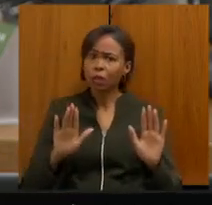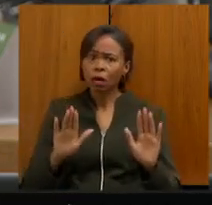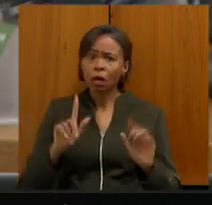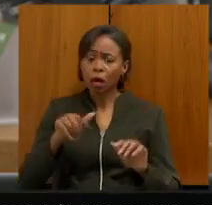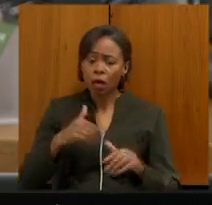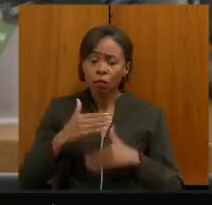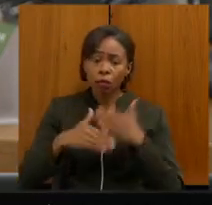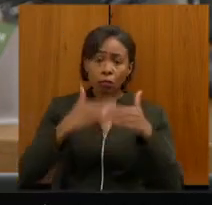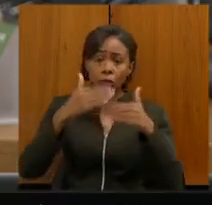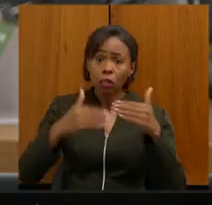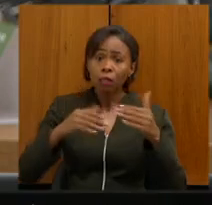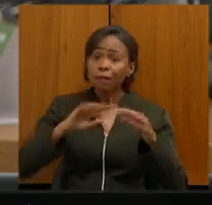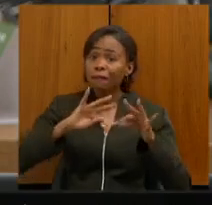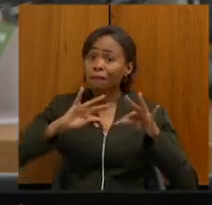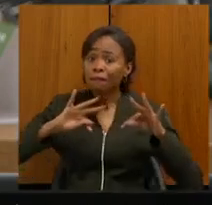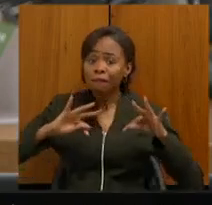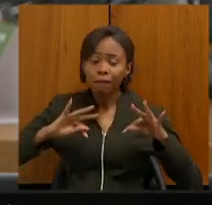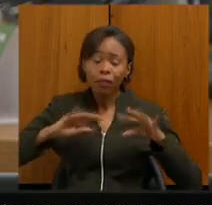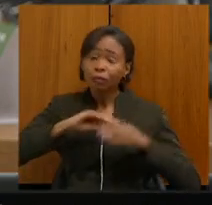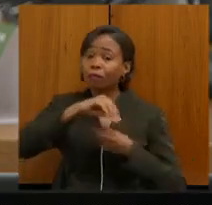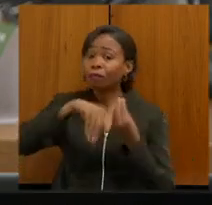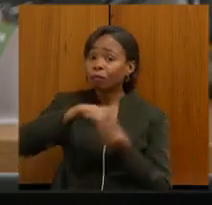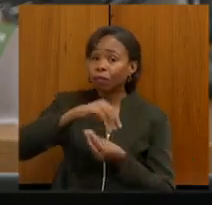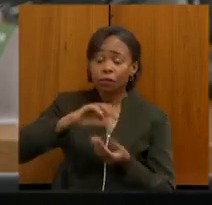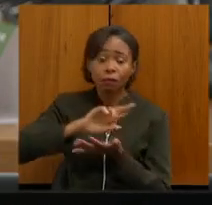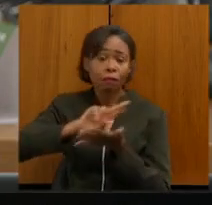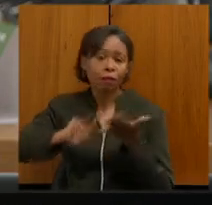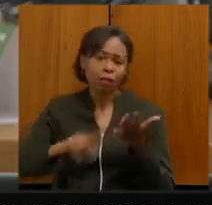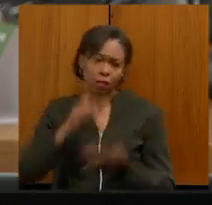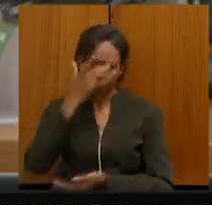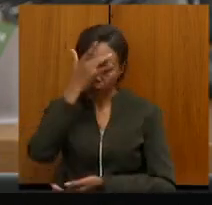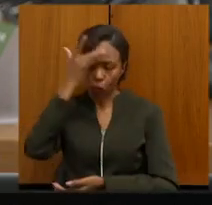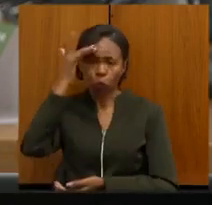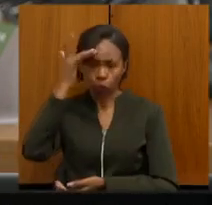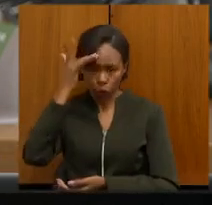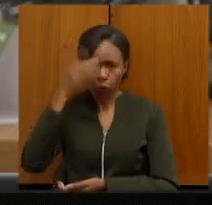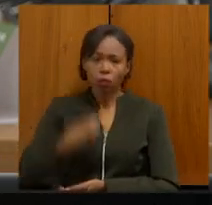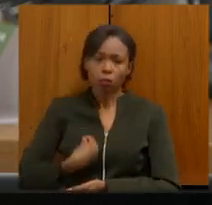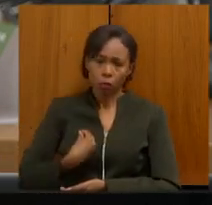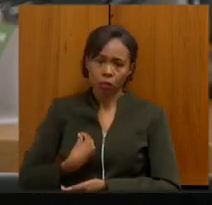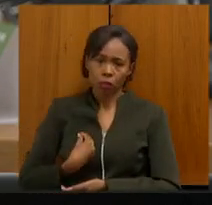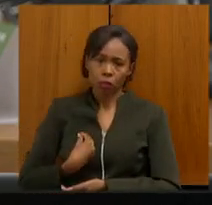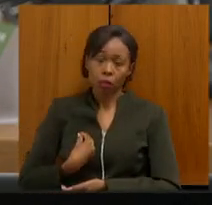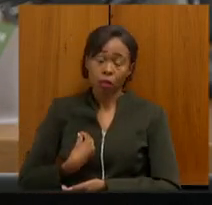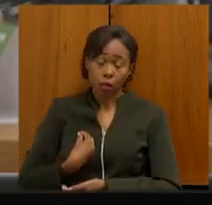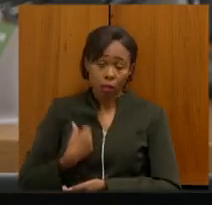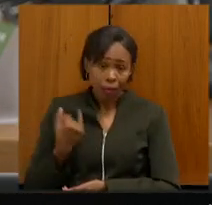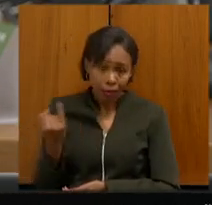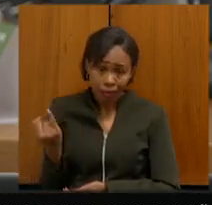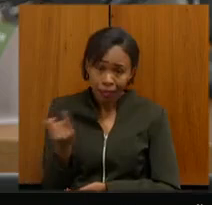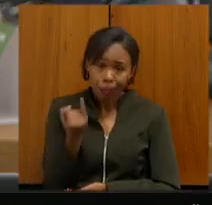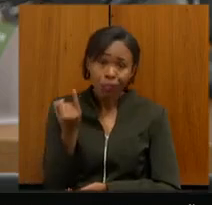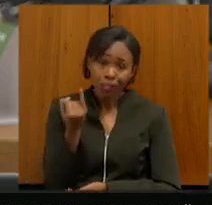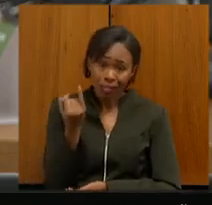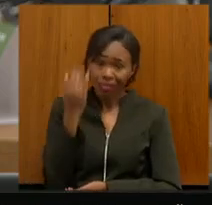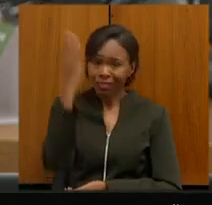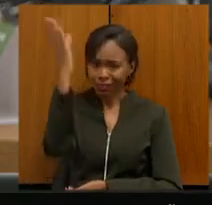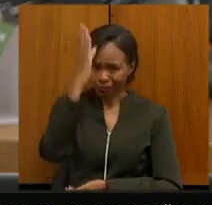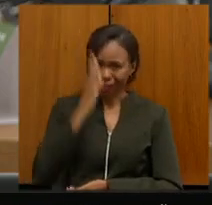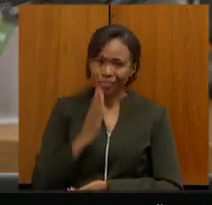muitas pessoas e isso que eu acho que é muito importante inédito em termos de Brasil